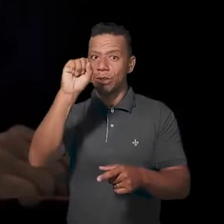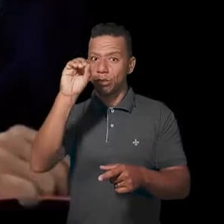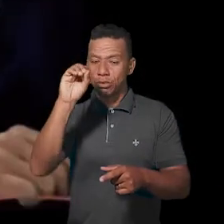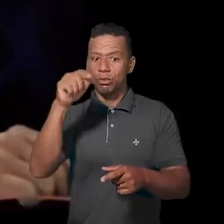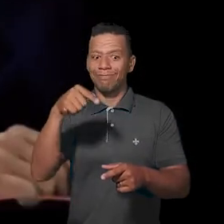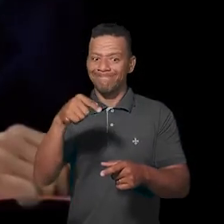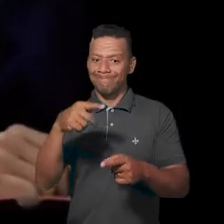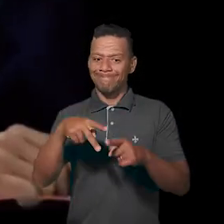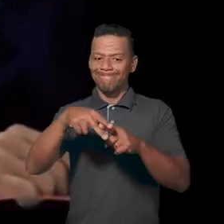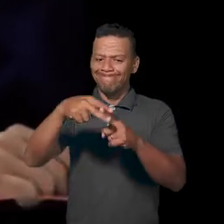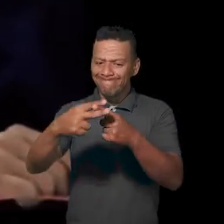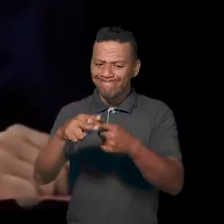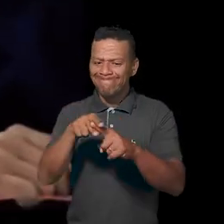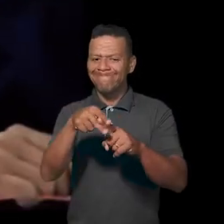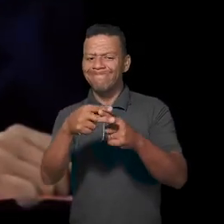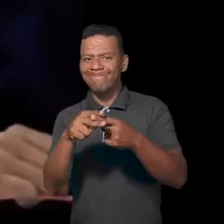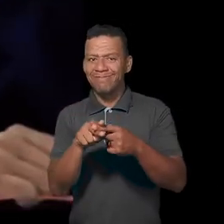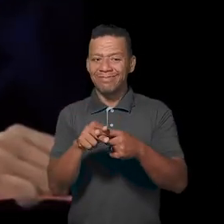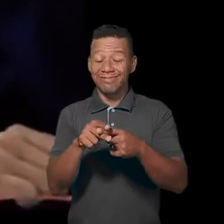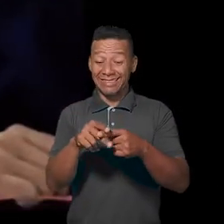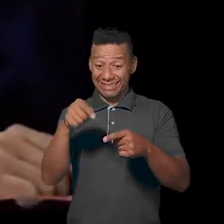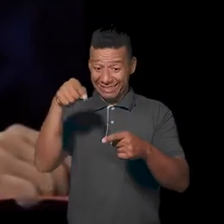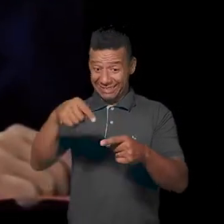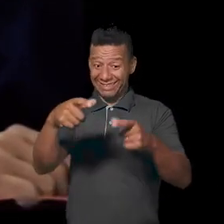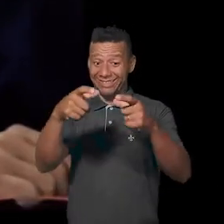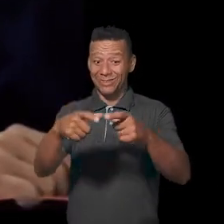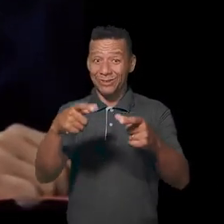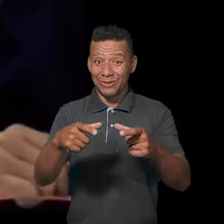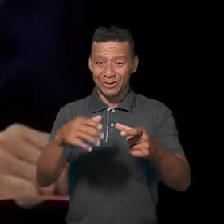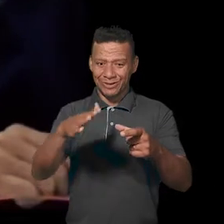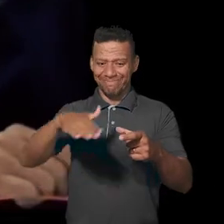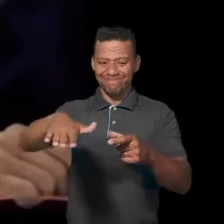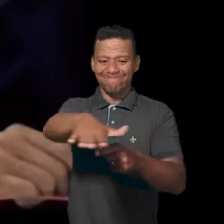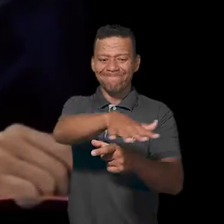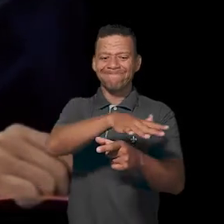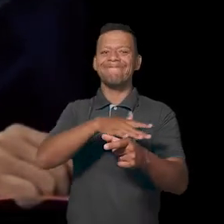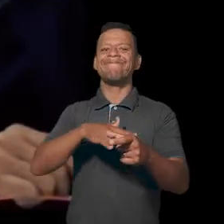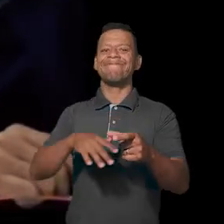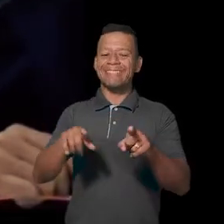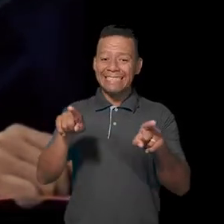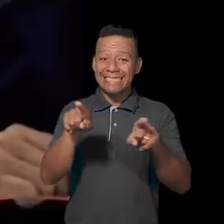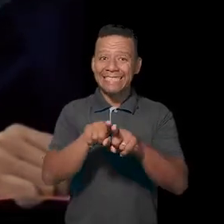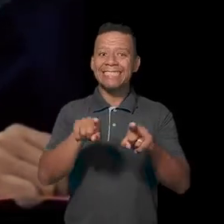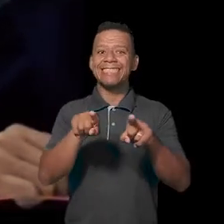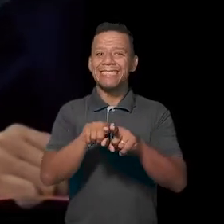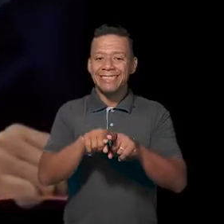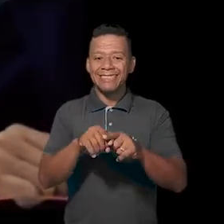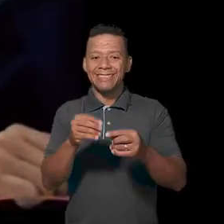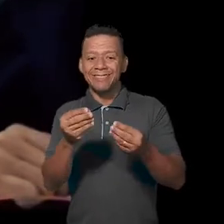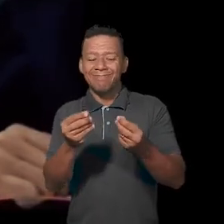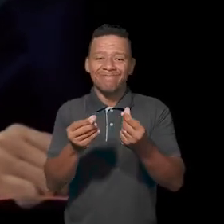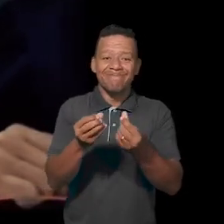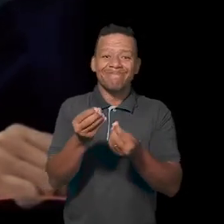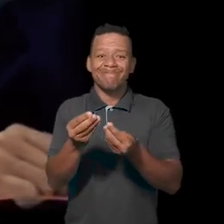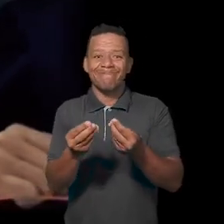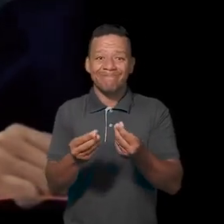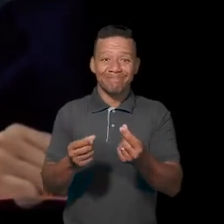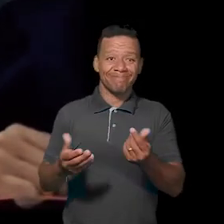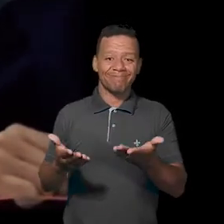É isso, reforma do Paço, mas aí o entorno também, que é ali no centro, né, da